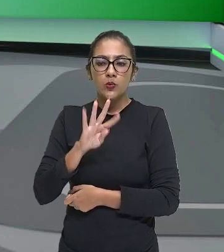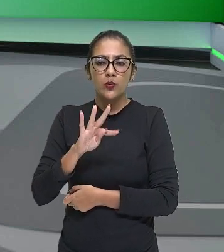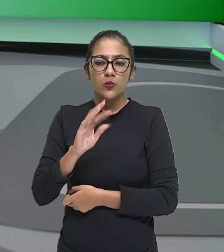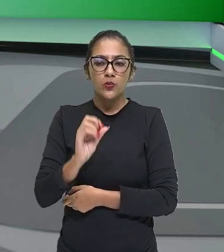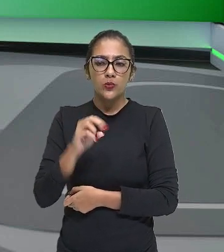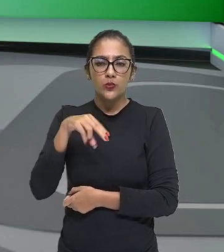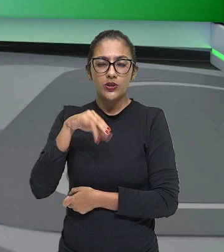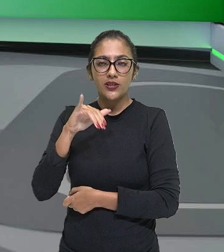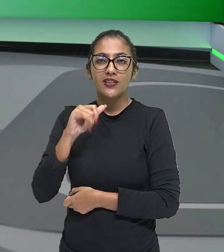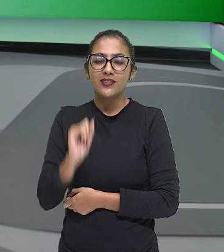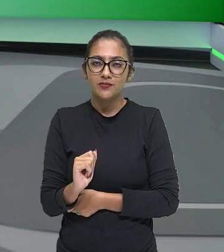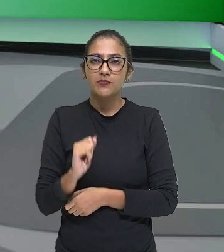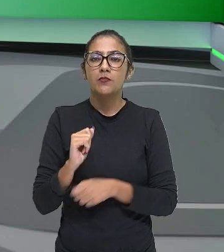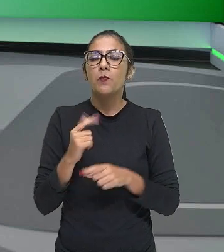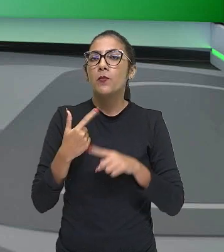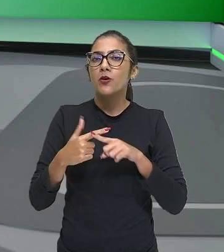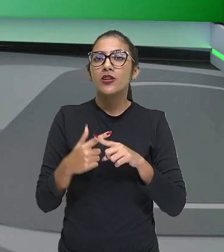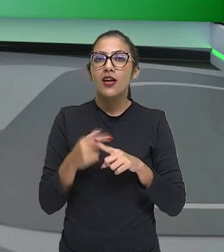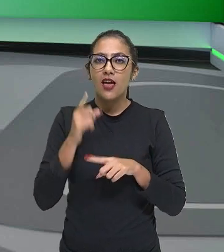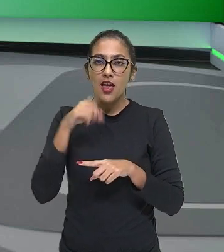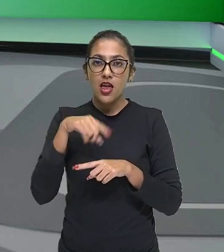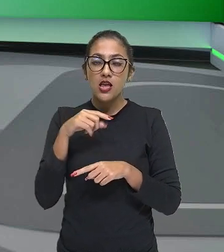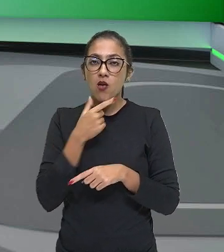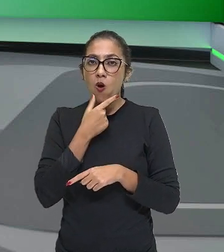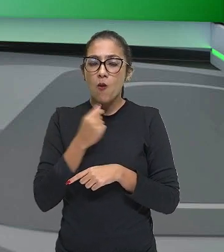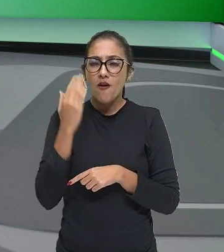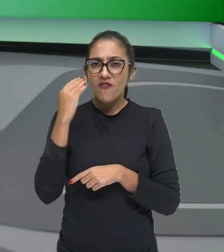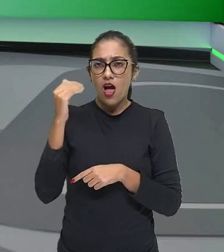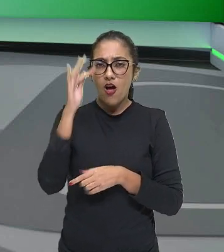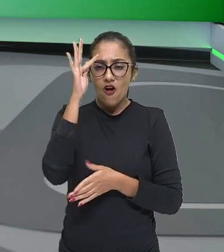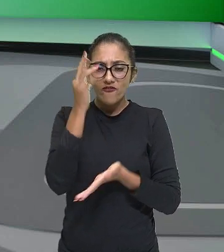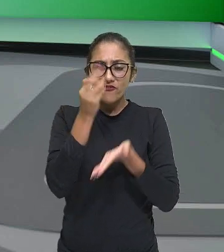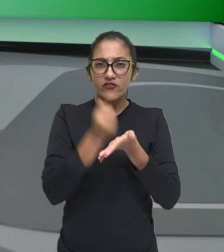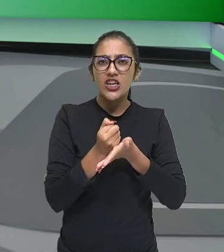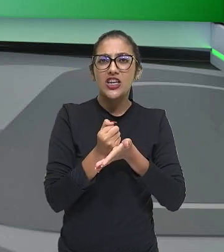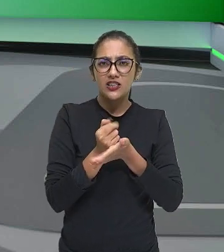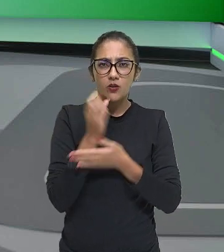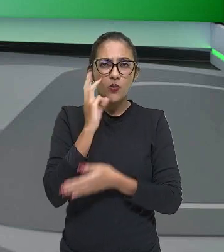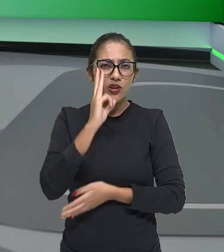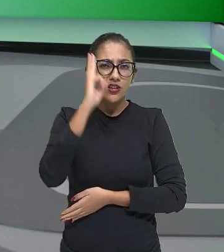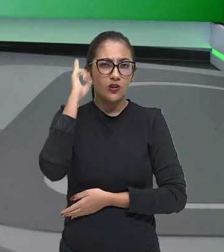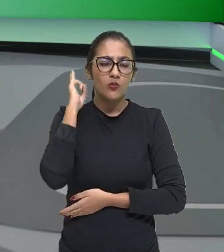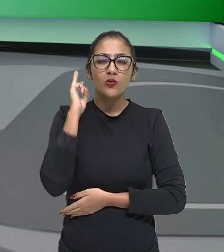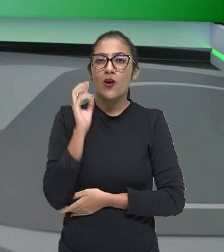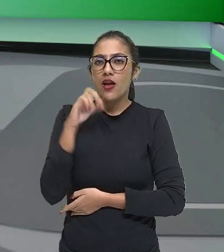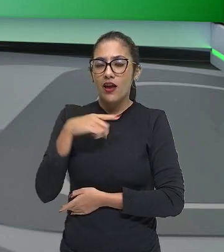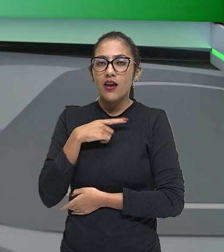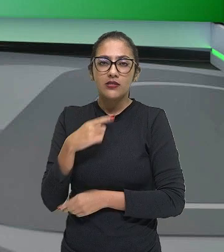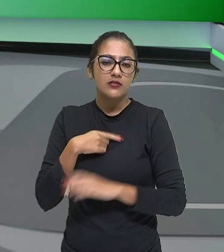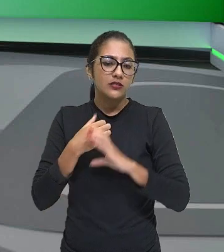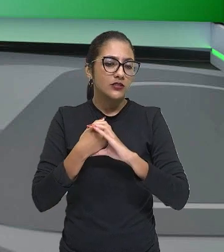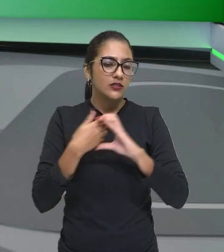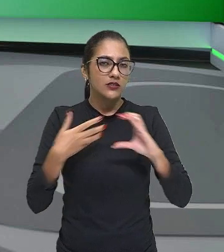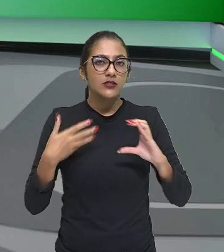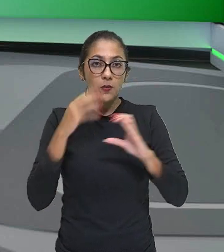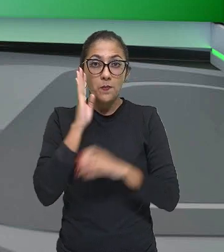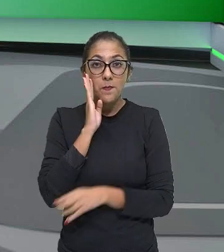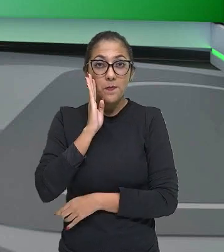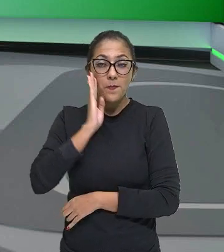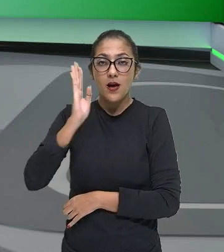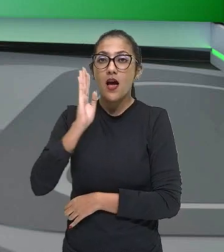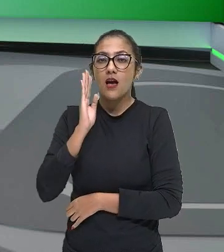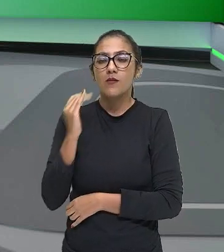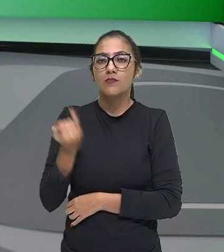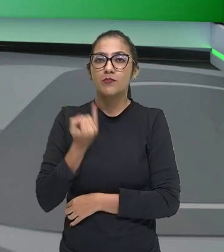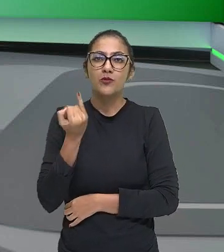Newton. Observa que eu tenho aí, as leis de Newton são os princípios fundamentais usados